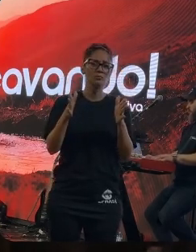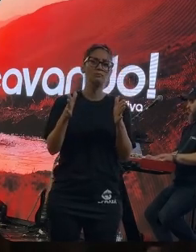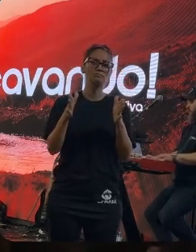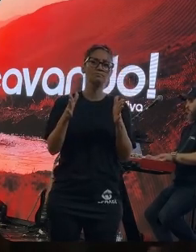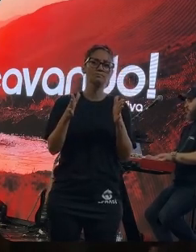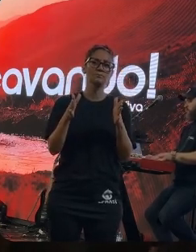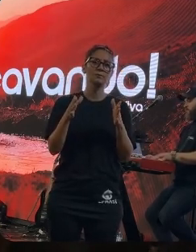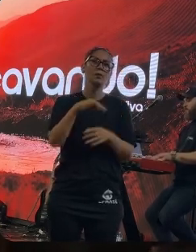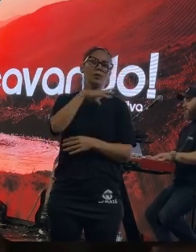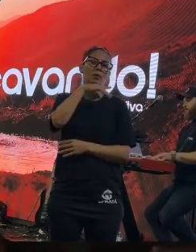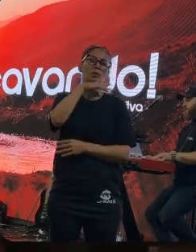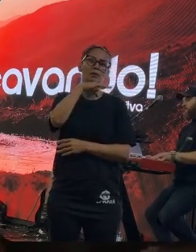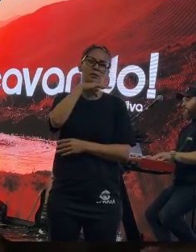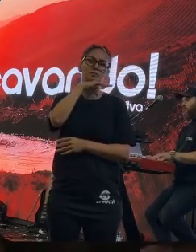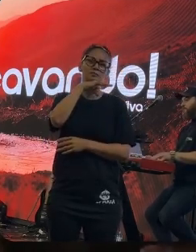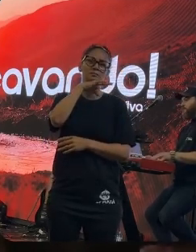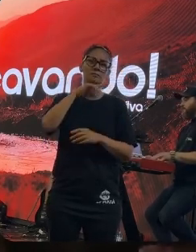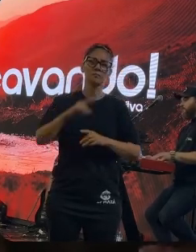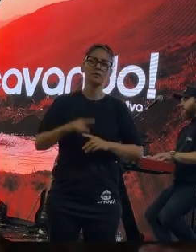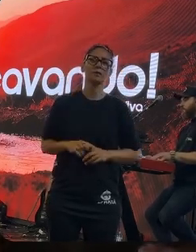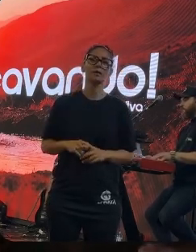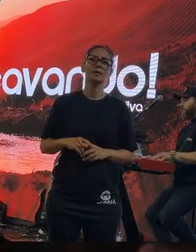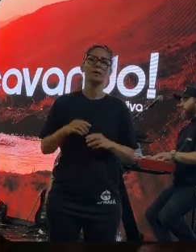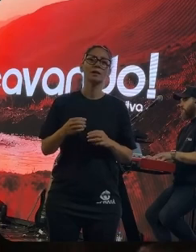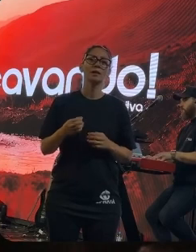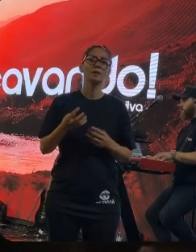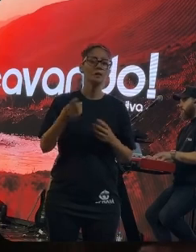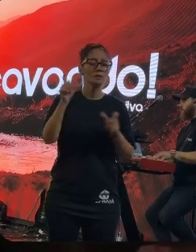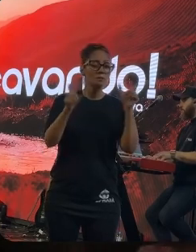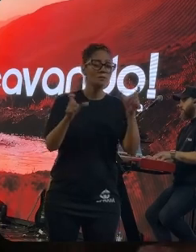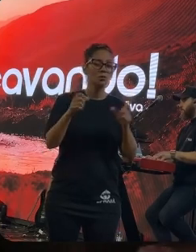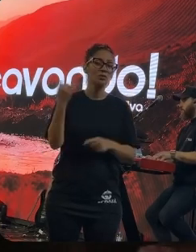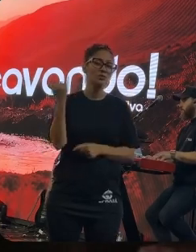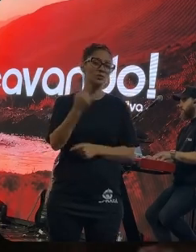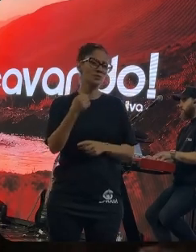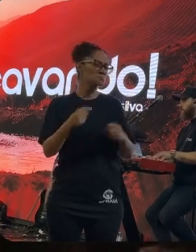totalmente hostil, e muitos estão dizendo: você está maluco. E ele: